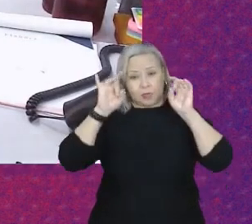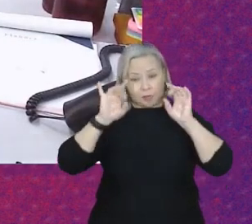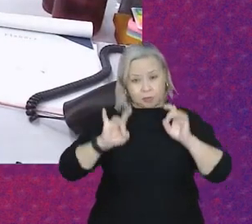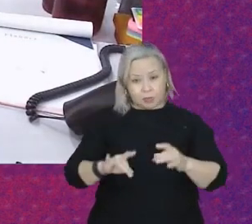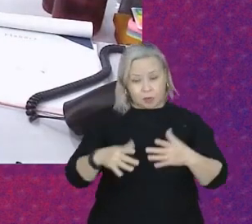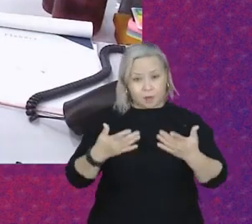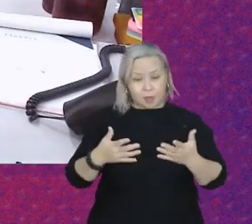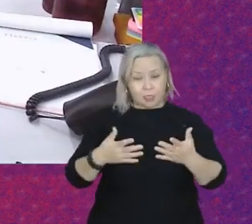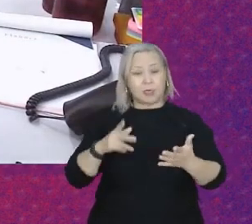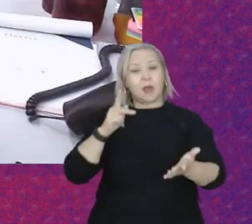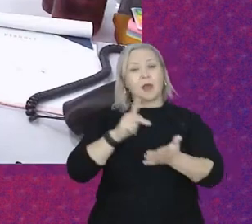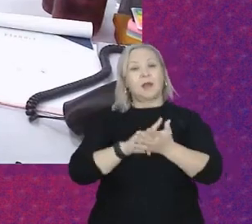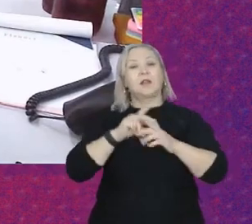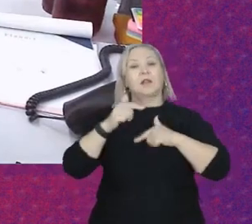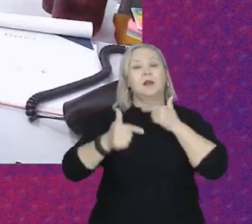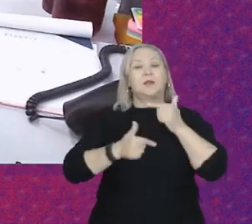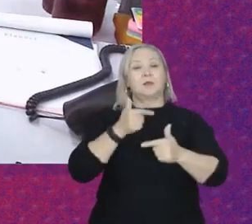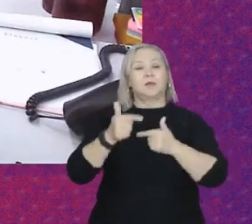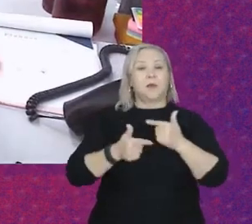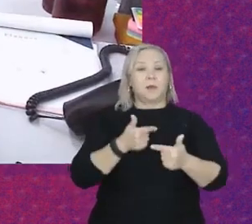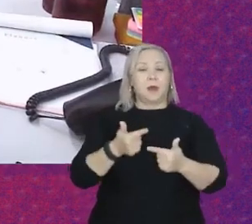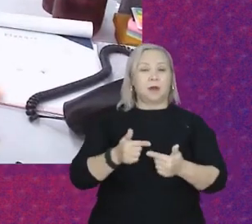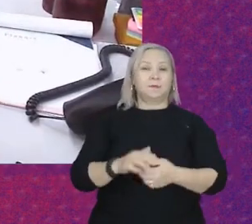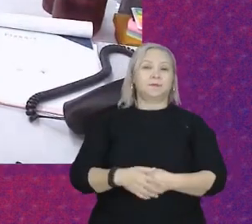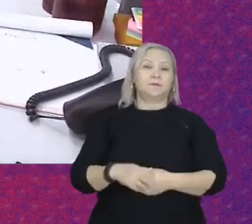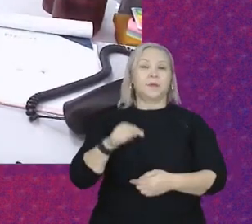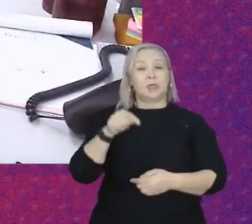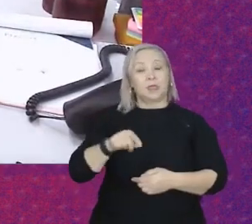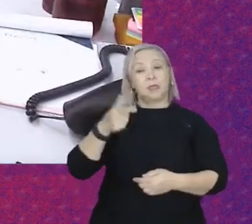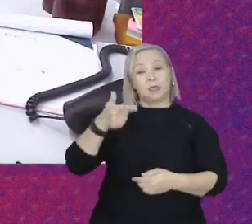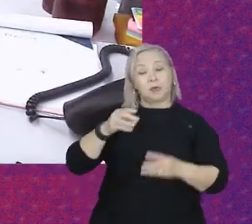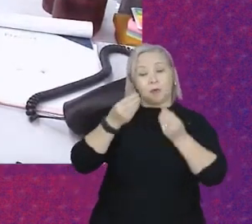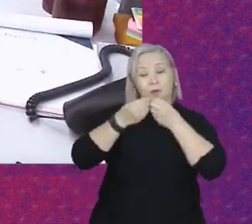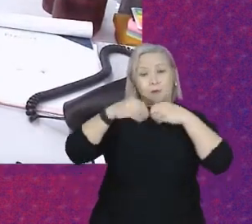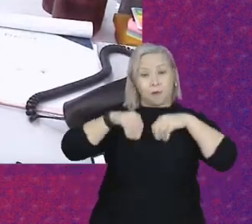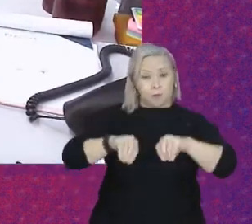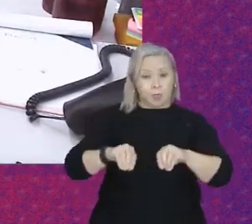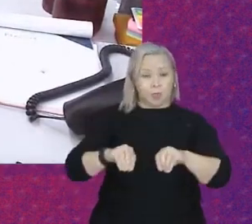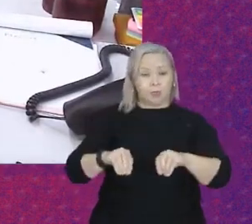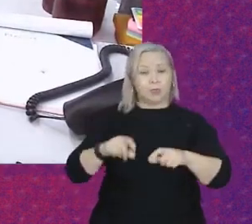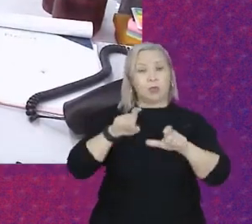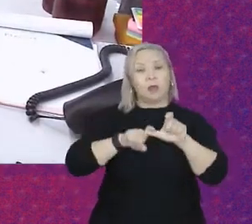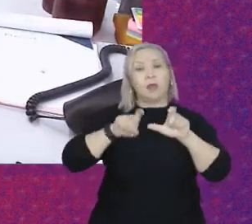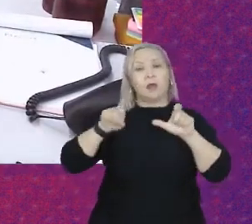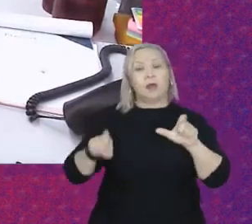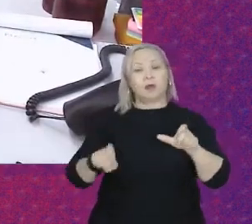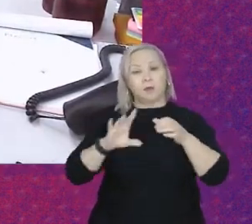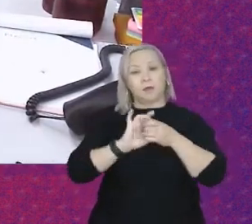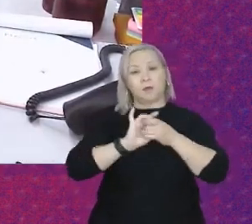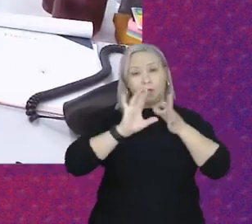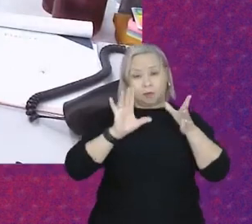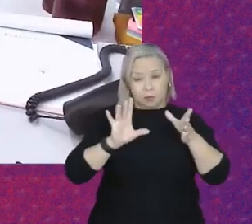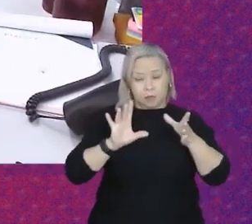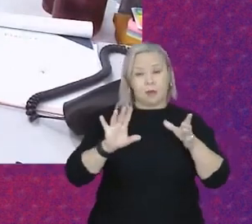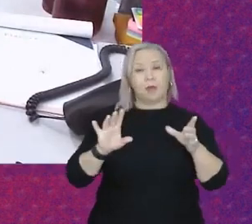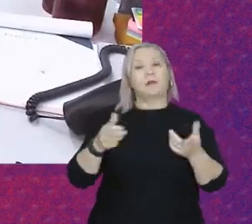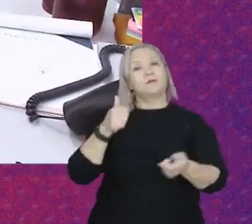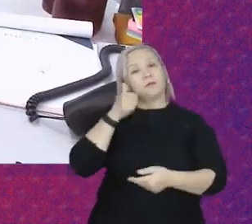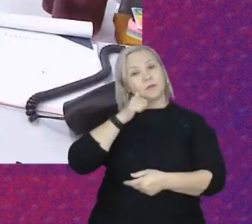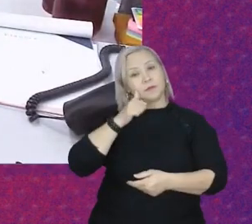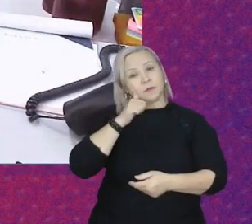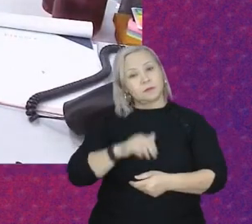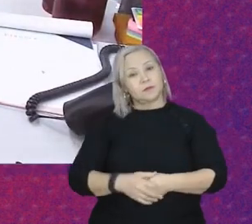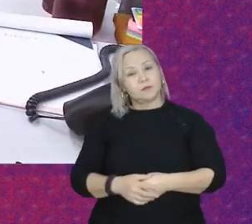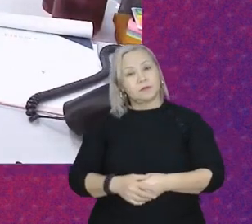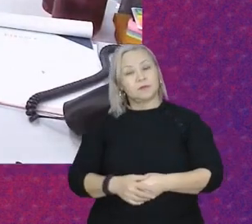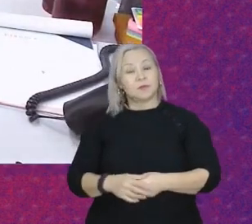especialmente no mundo do trabalho, e isso, mais uma vez, prejudica a autonomia, a emancipação, né, a